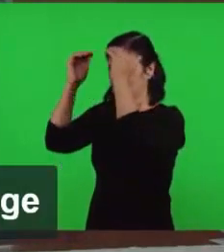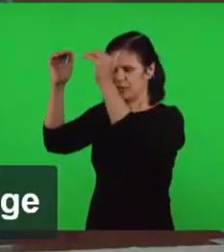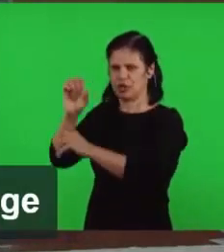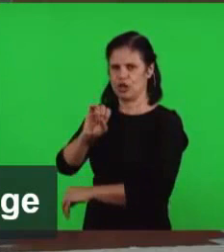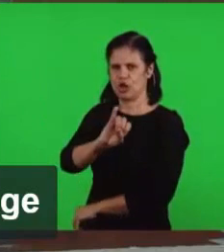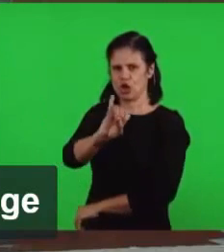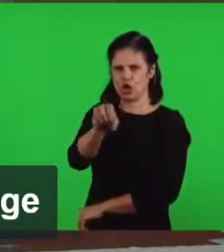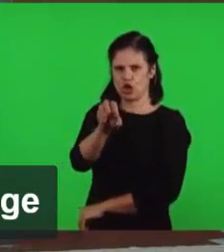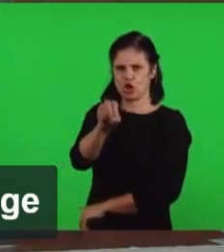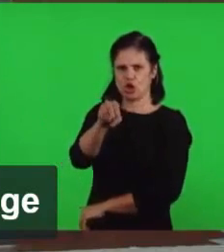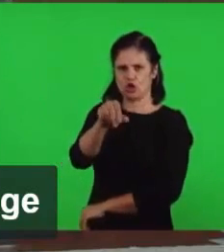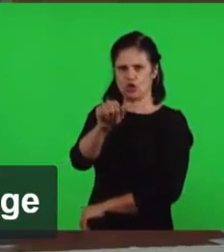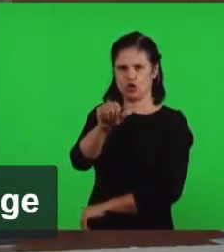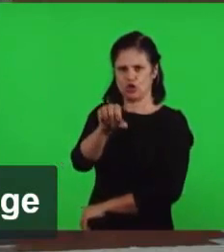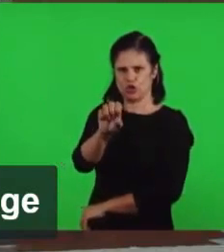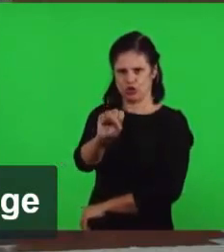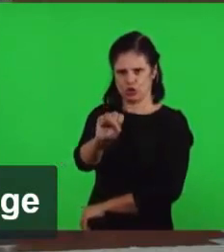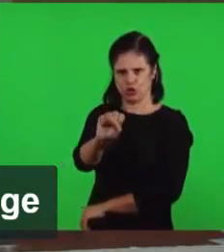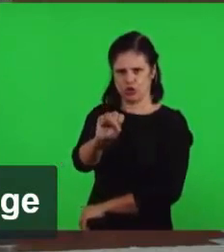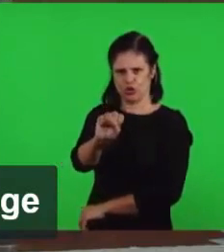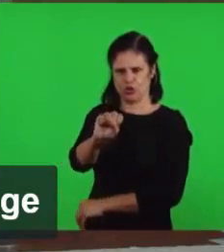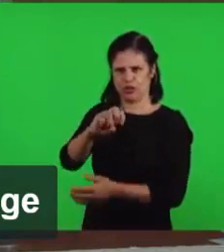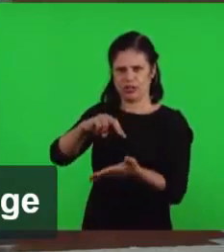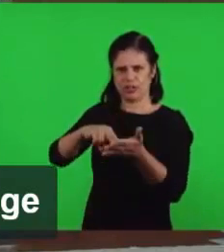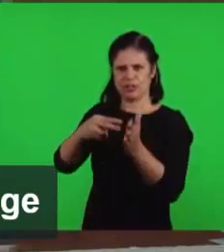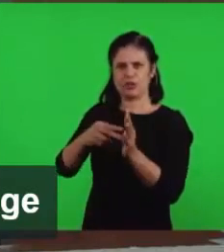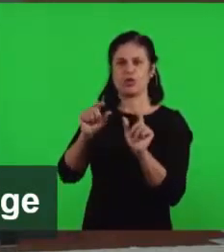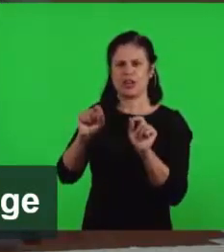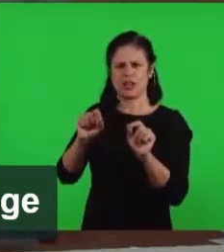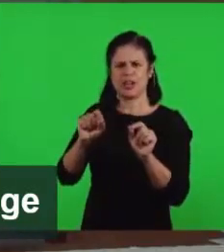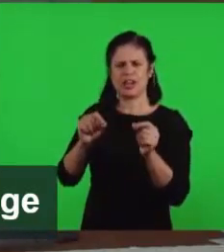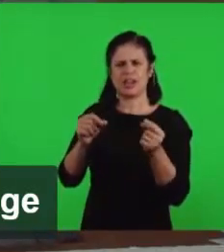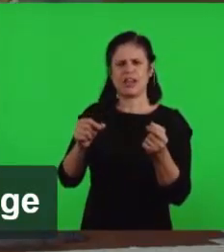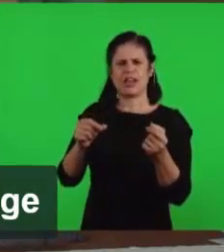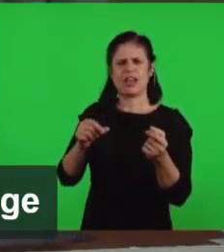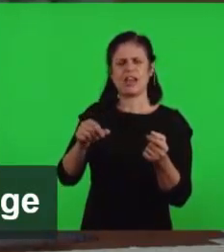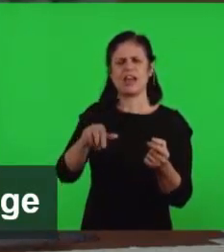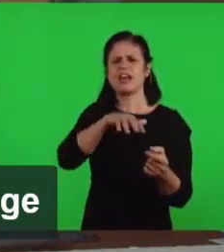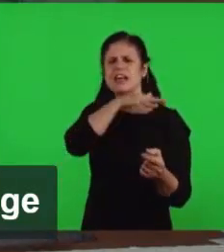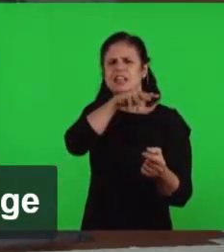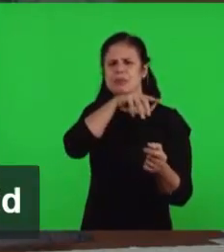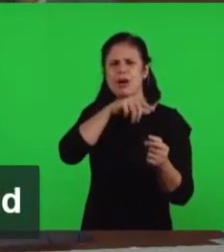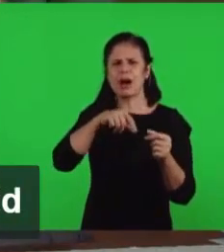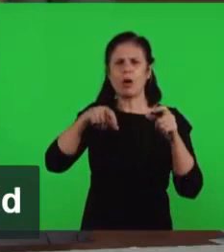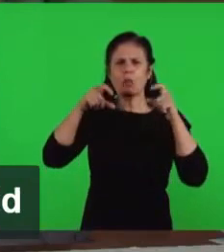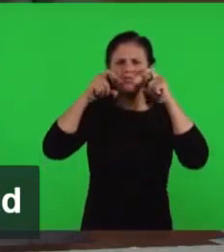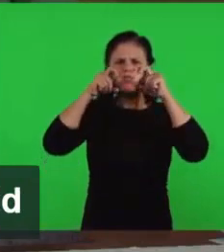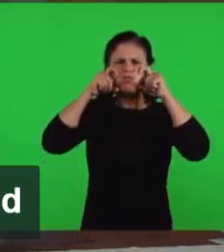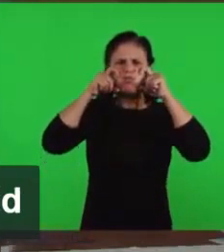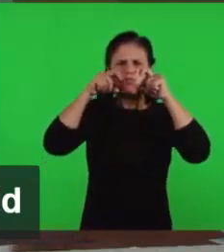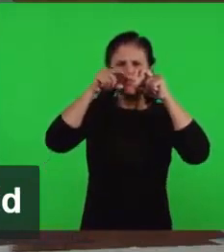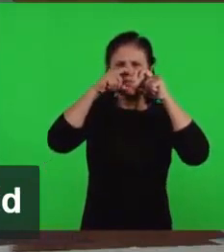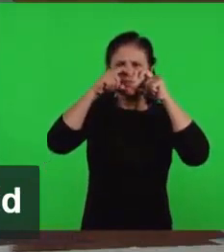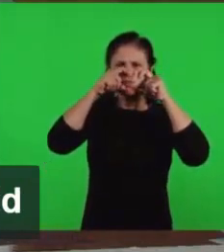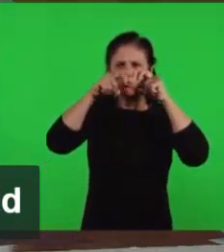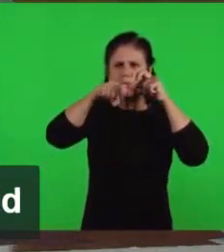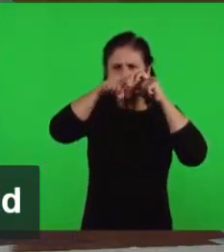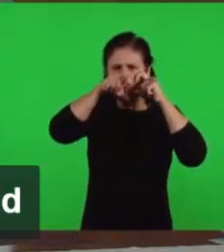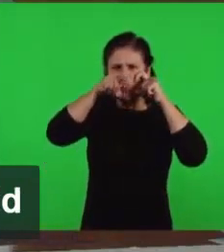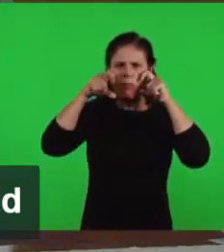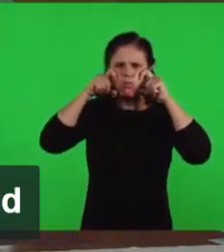na o arrolhada pomba então a mensagem do Espírito Santo no